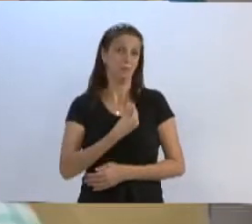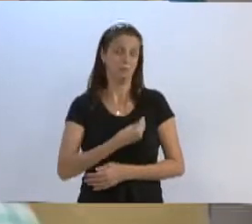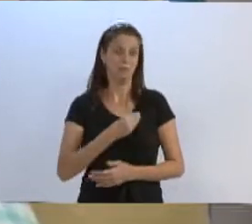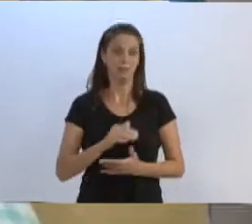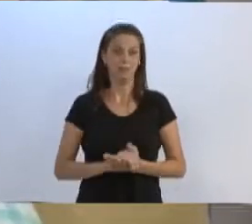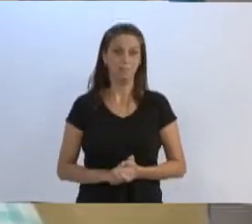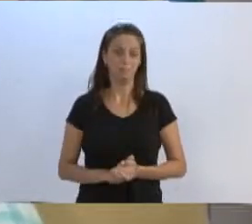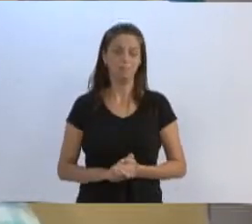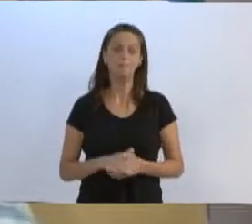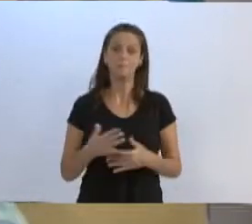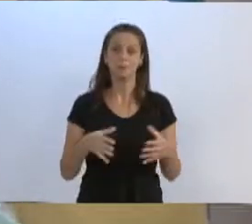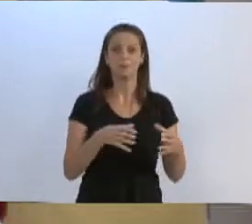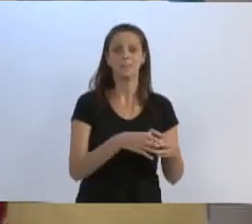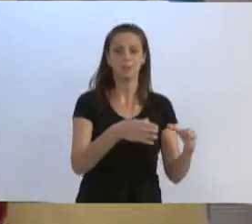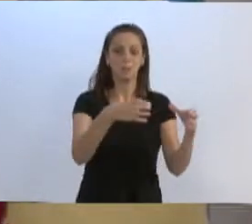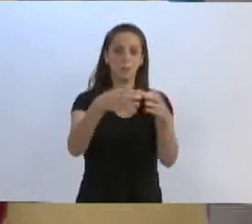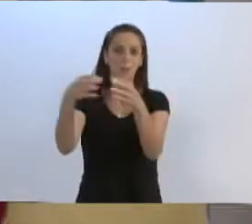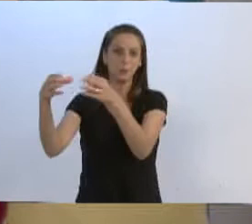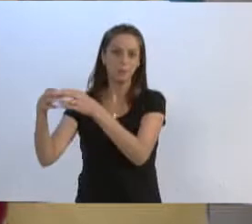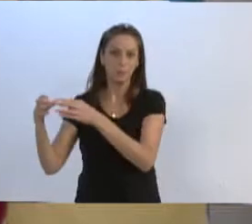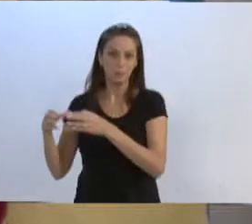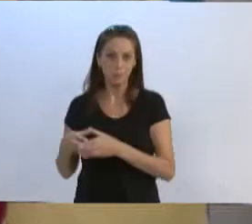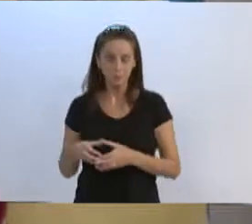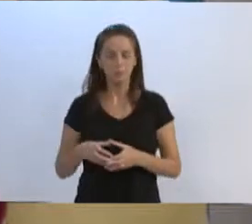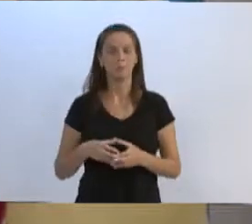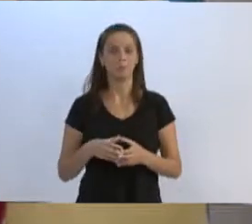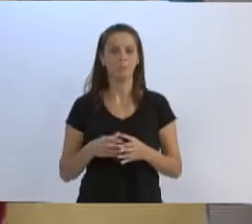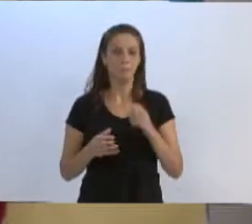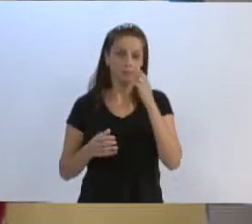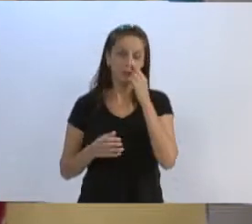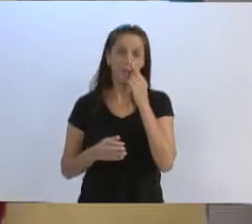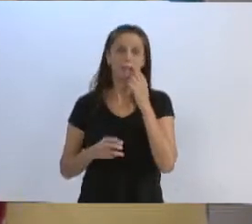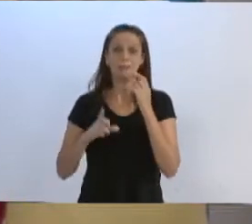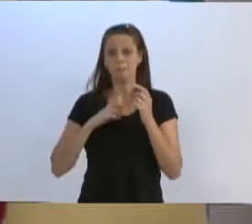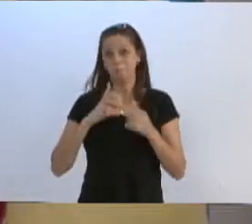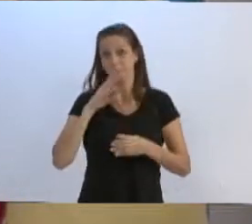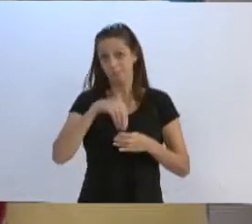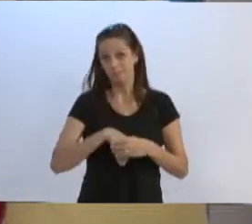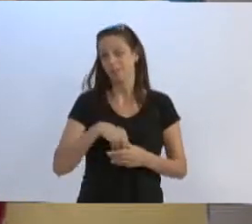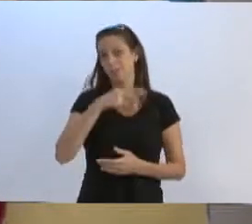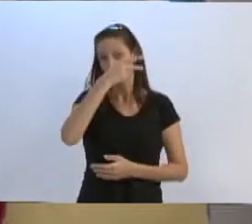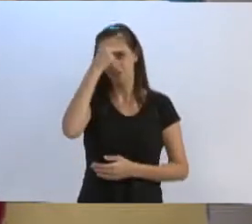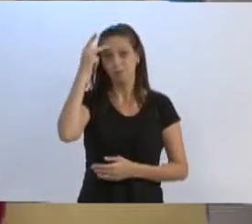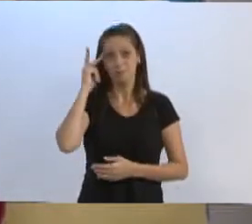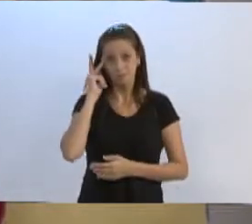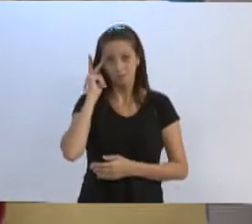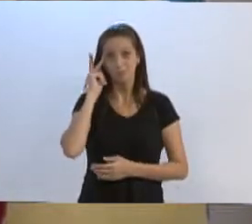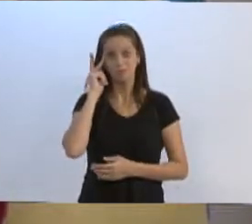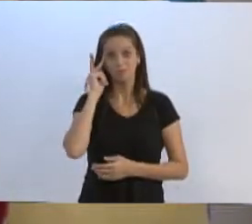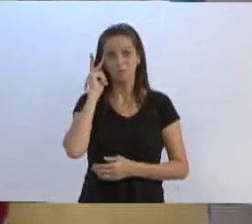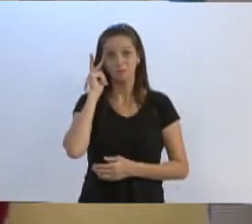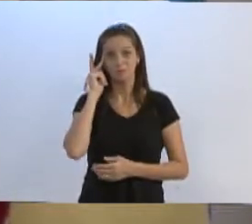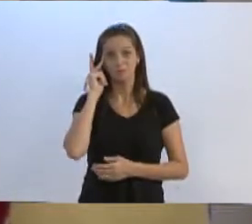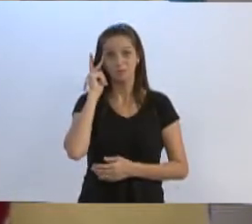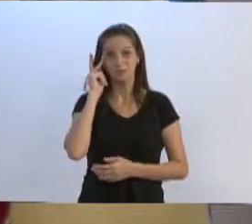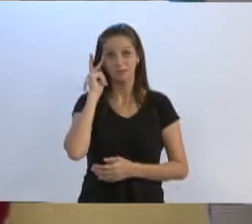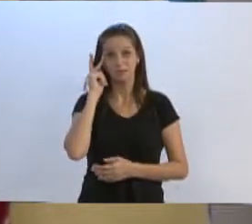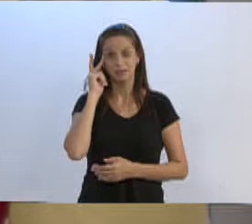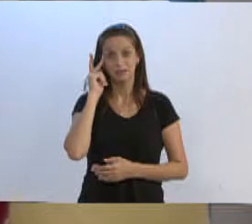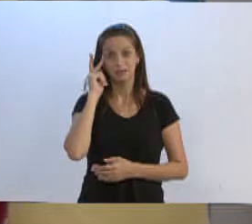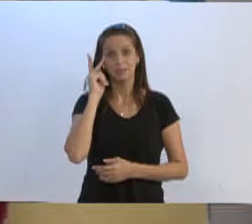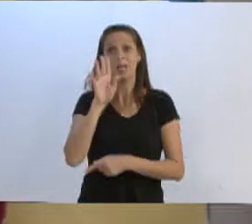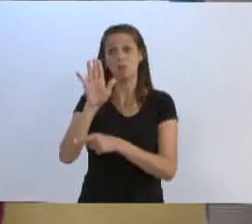esses grupos, eles não se constituem apenas de pessoas, vereador Jens, que se